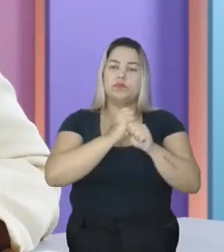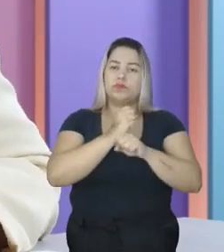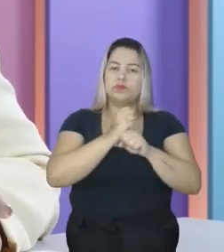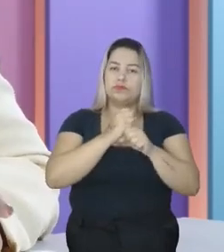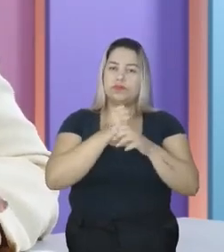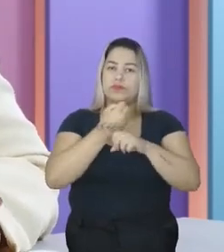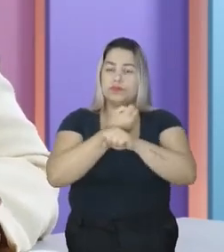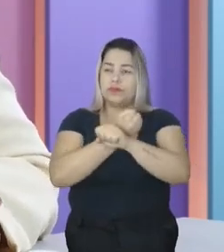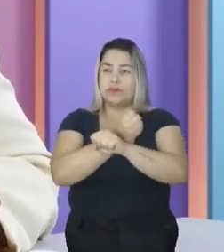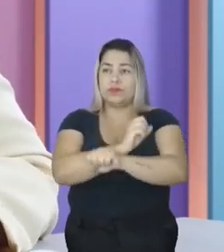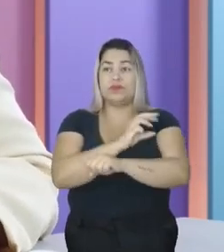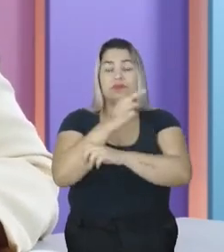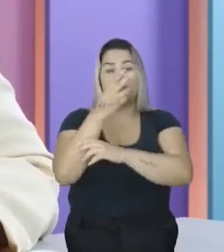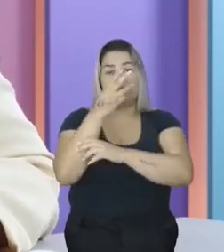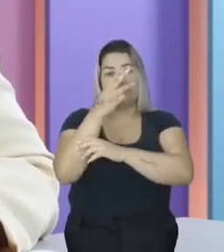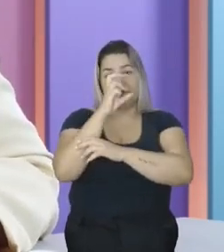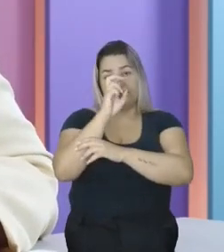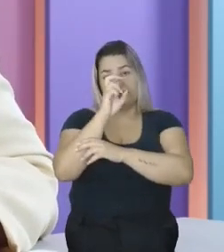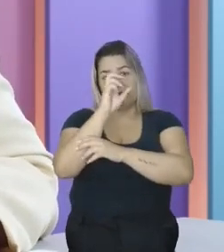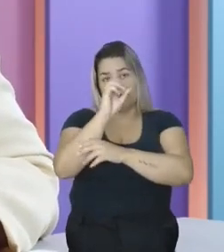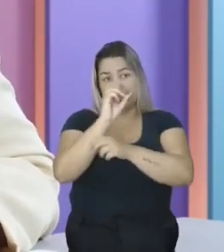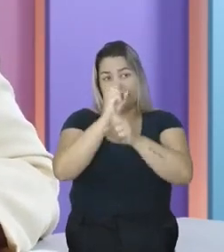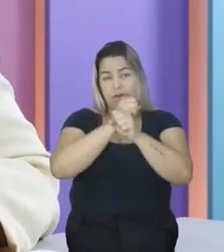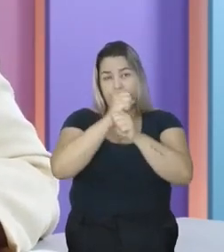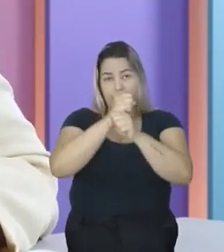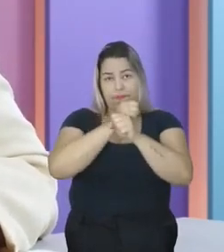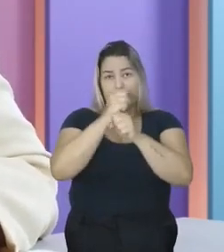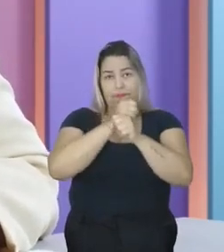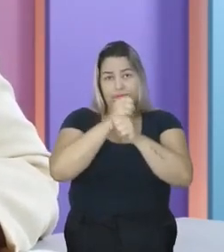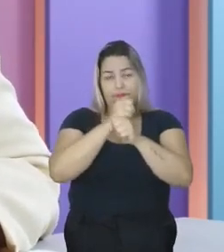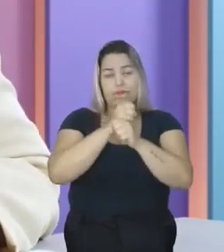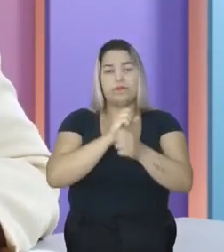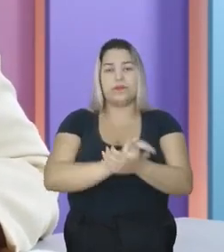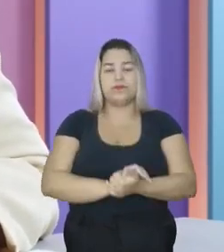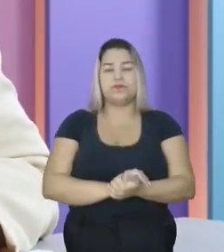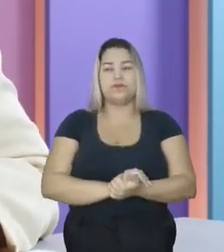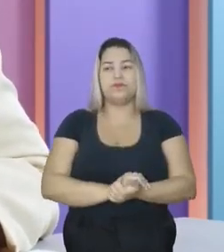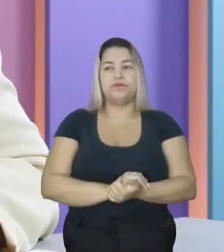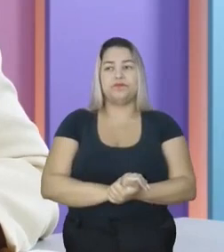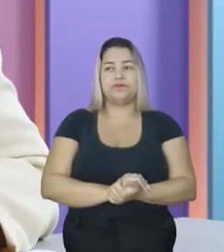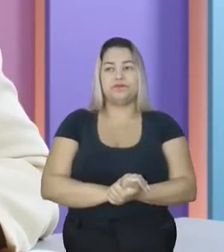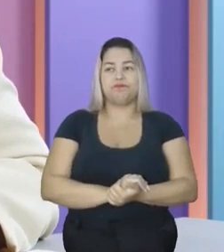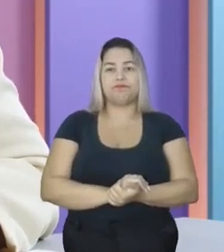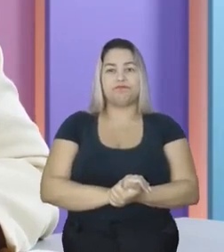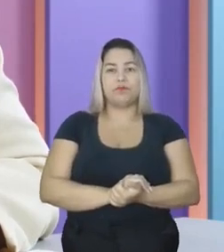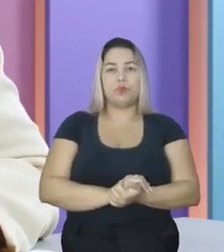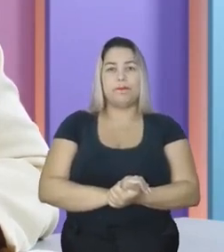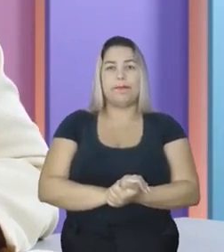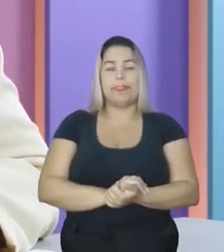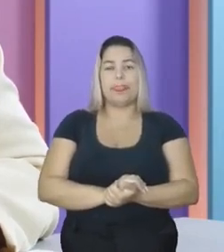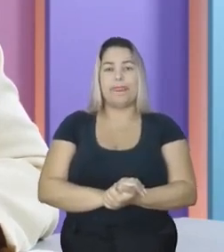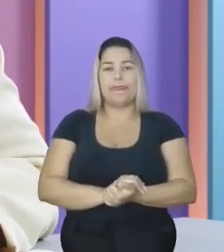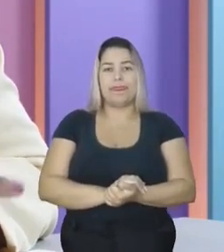por 350 anos, oficialmente, né? E